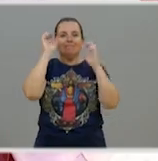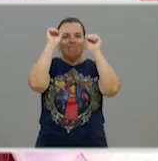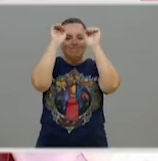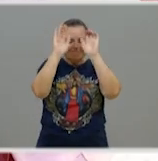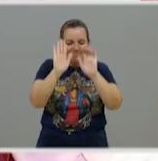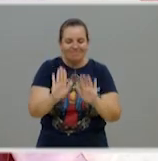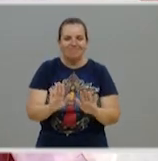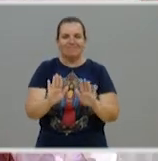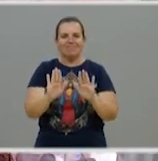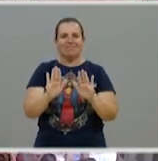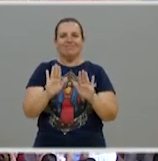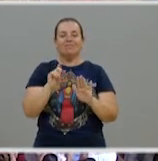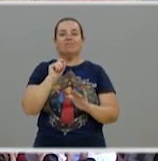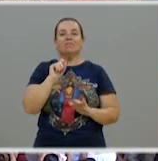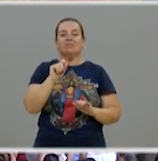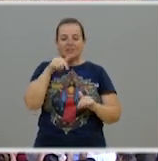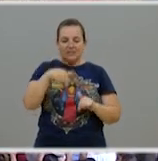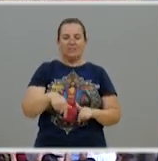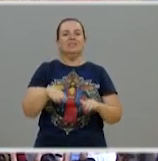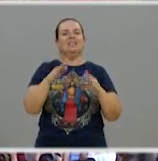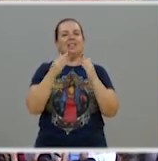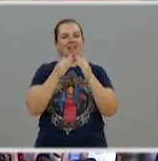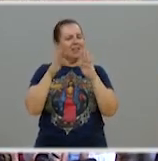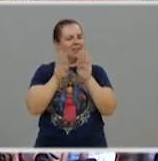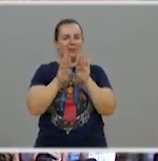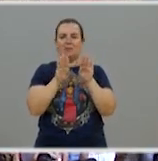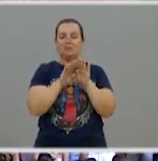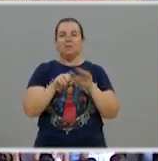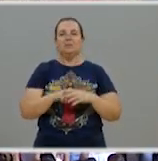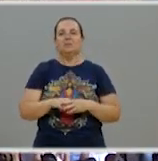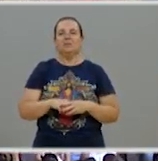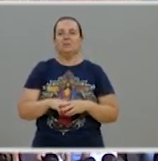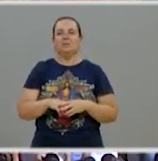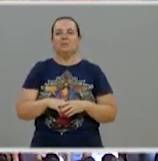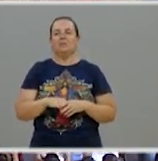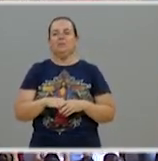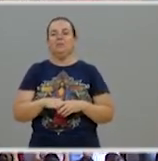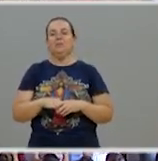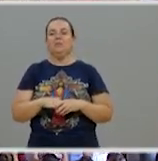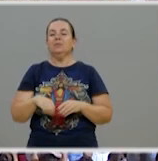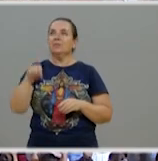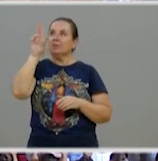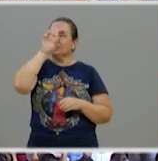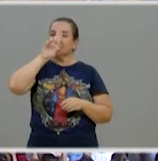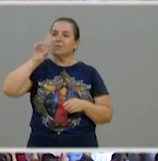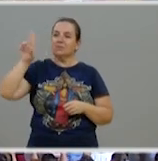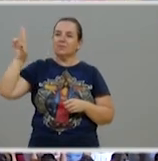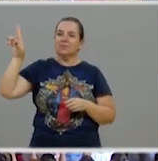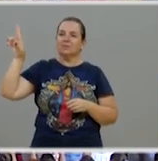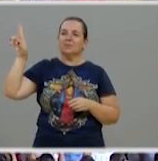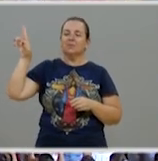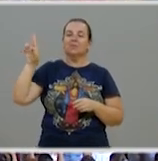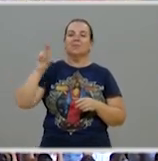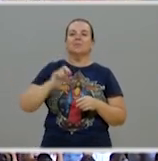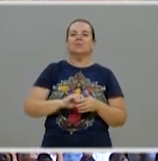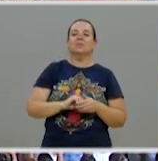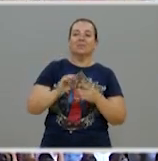abençoar aqui em casa. Pelo nome, pelo nome,